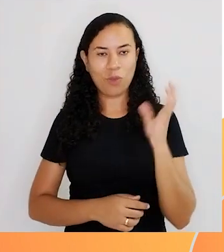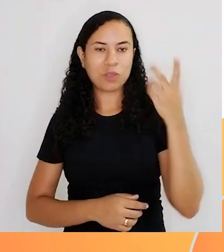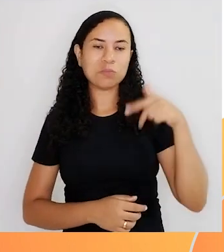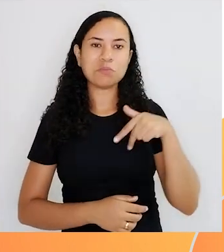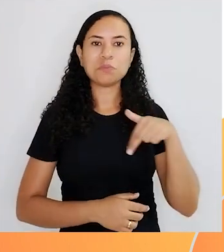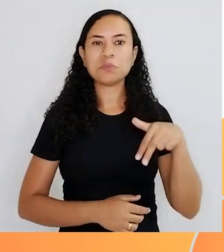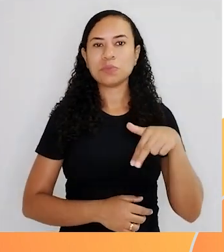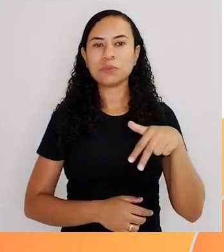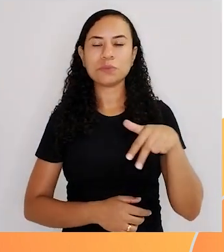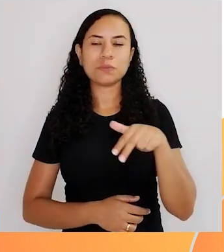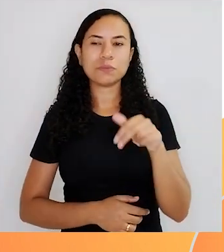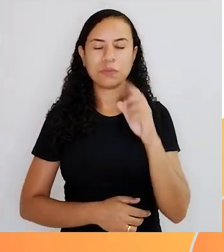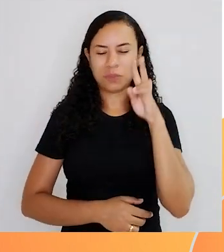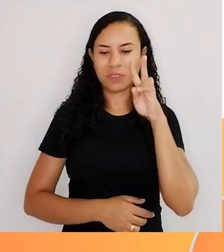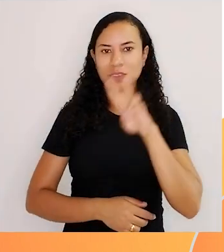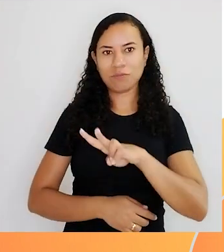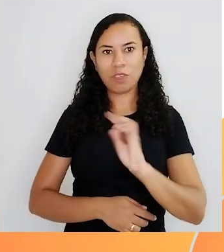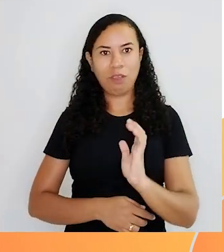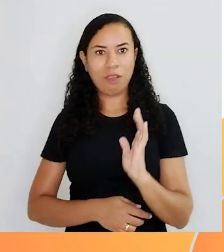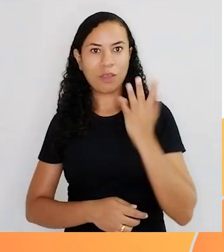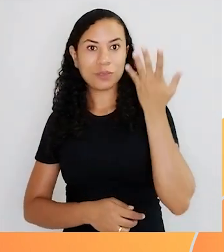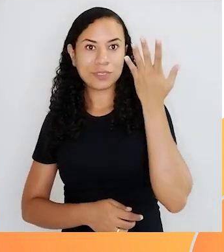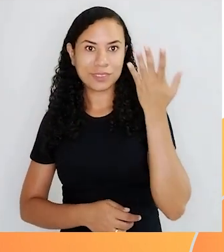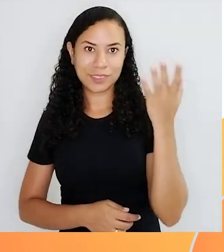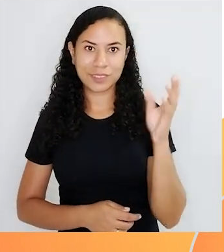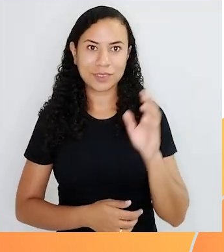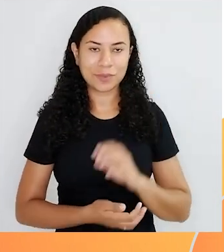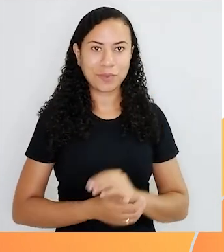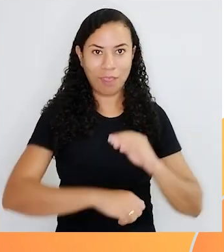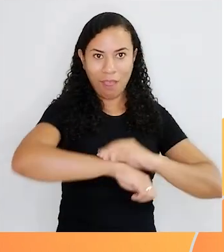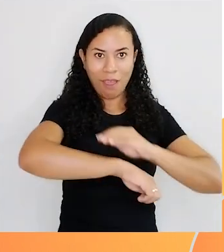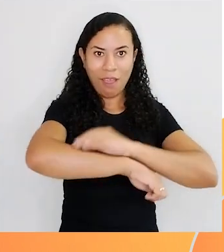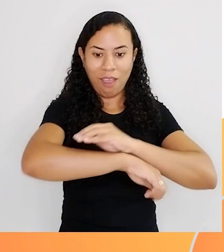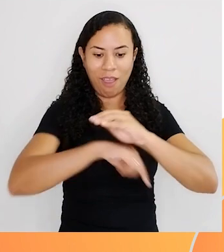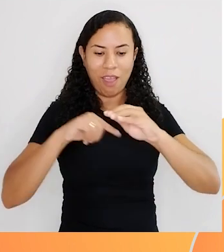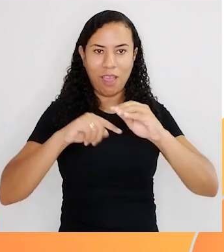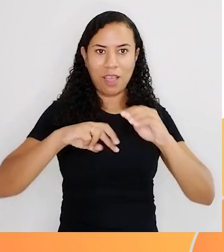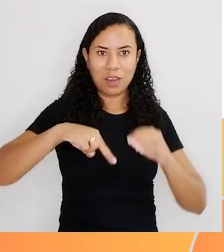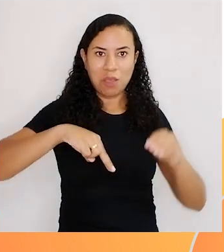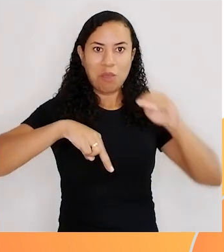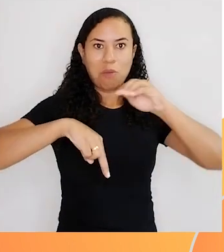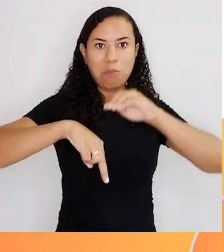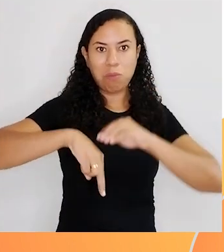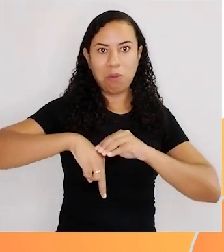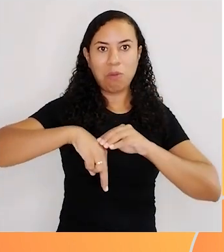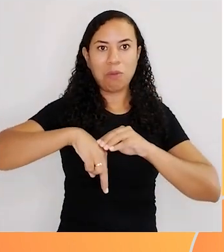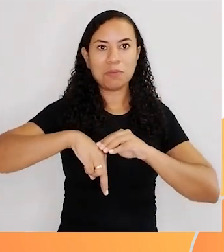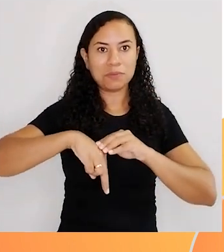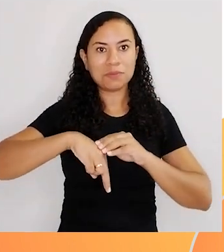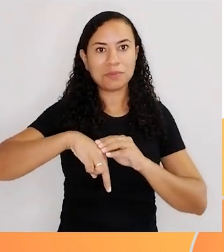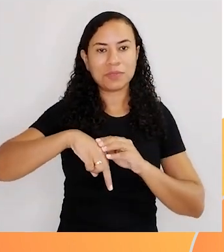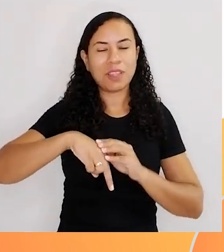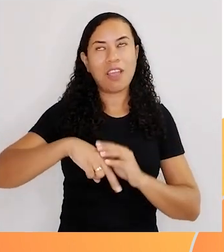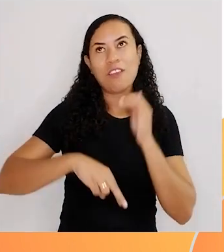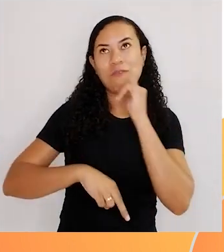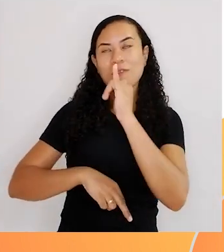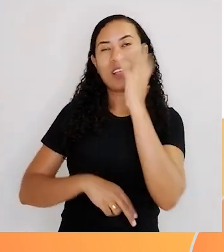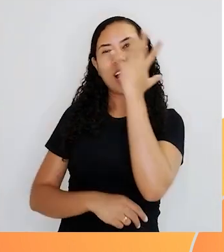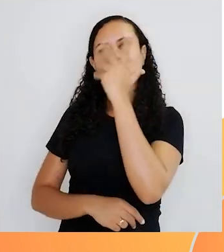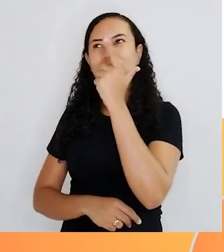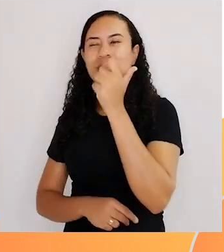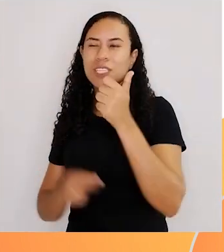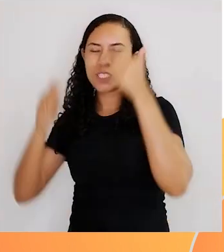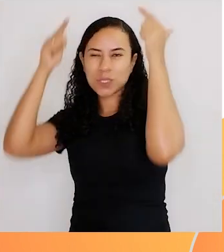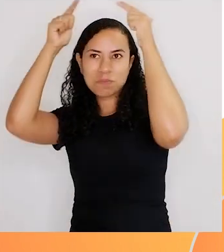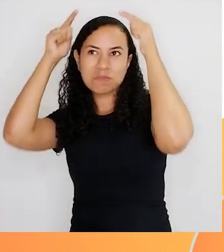algo inusitado aconteceu. A rã pula em seu colo e disse: "Linda princesa, eu já fui